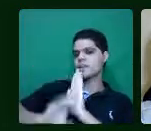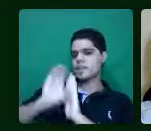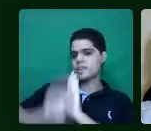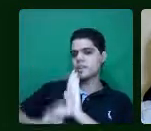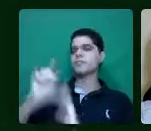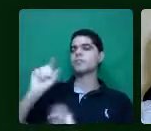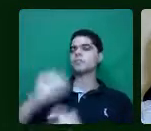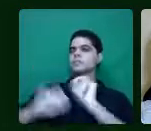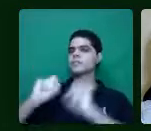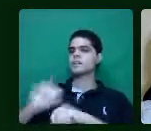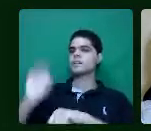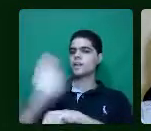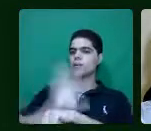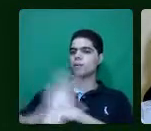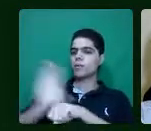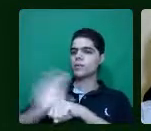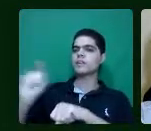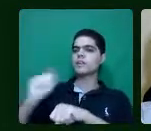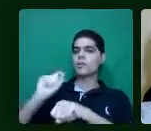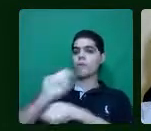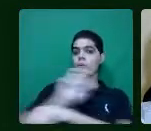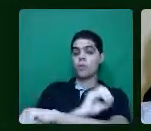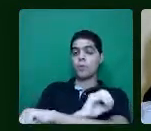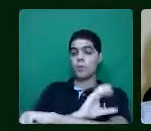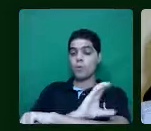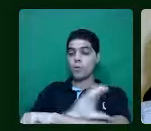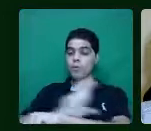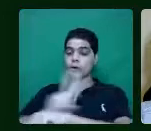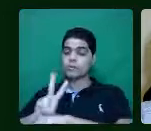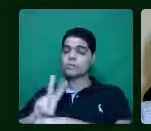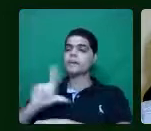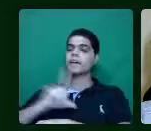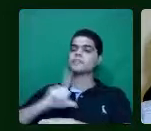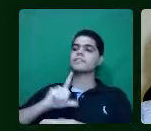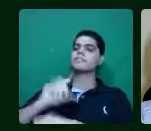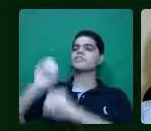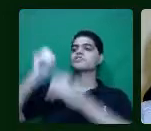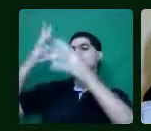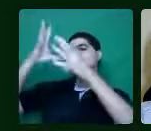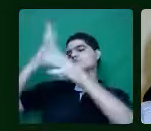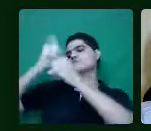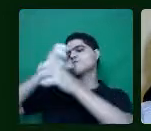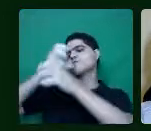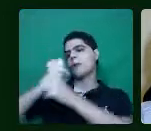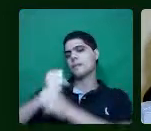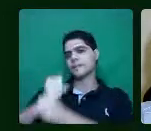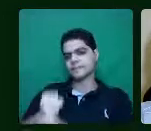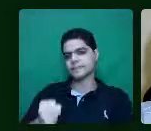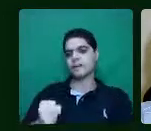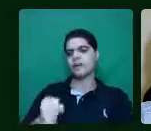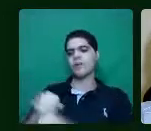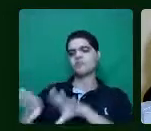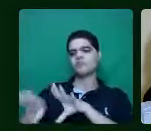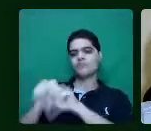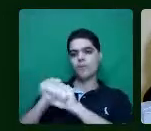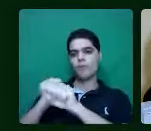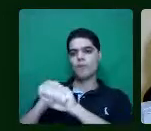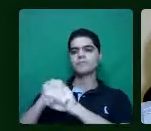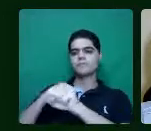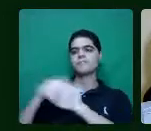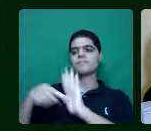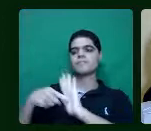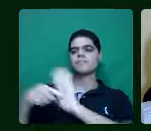ali quem são eles, a especialidade deles e como eles podem ajudar. Então as equipes, inclusive, podem ver ali, opa, eu quero a mentoria do Ivan, porque o Ivan é